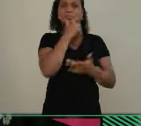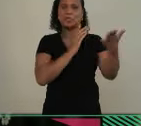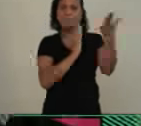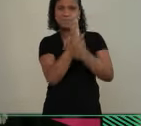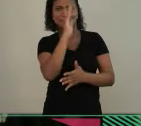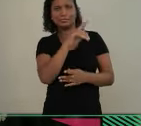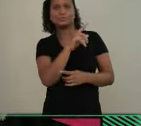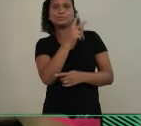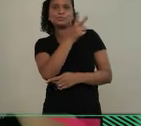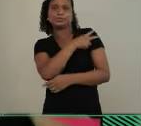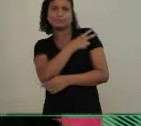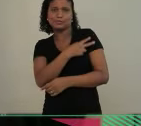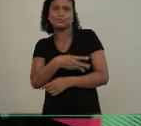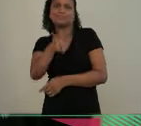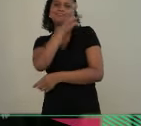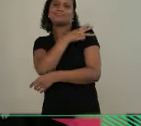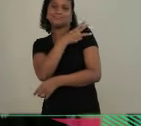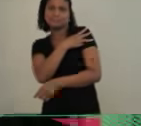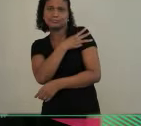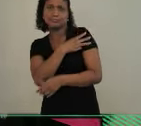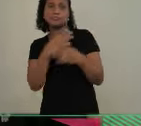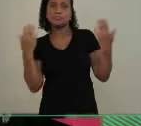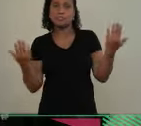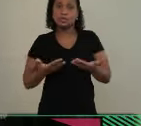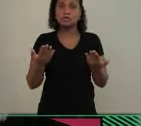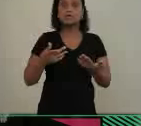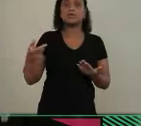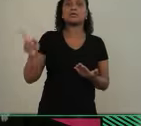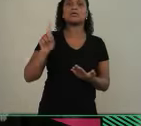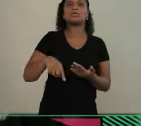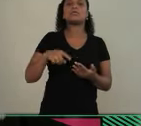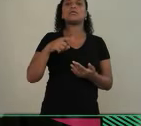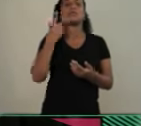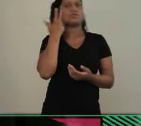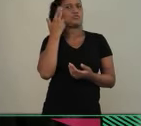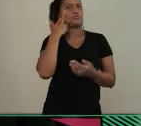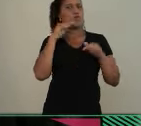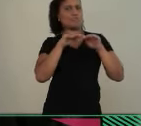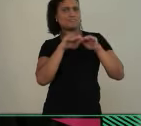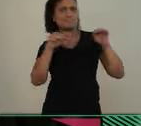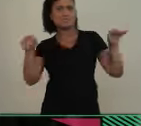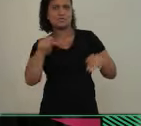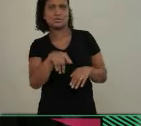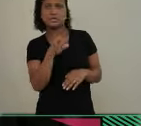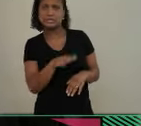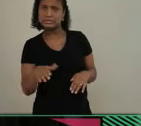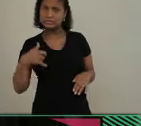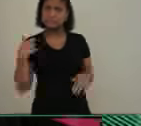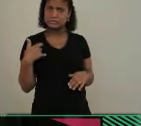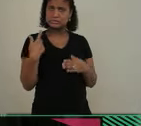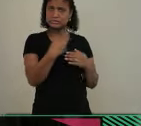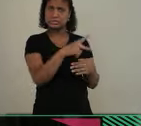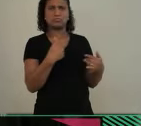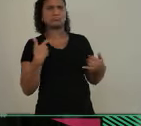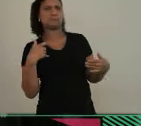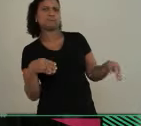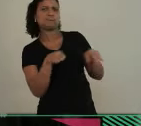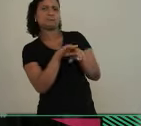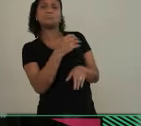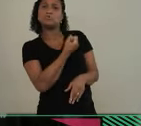para o 3º ano, ou seja, está na faixa etária normal para as crianças da idade dela, passou com notas boas. E ela